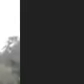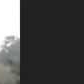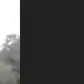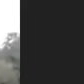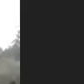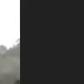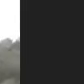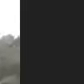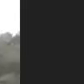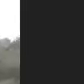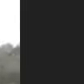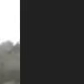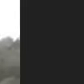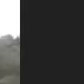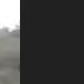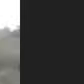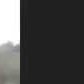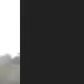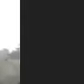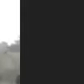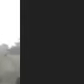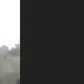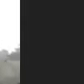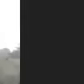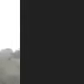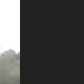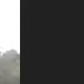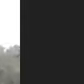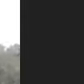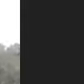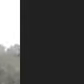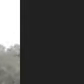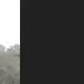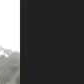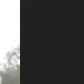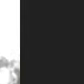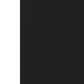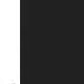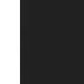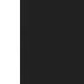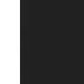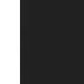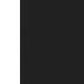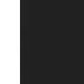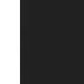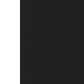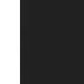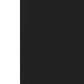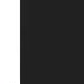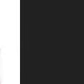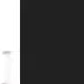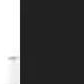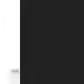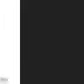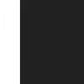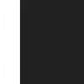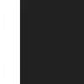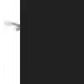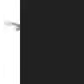avaliar o contrato entre a Renault e o governo do Estado em relação ao